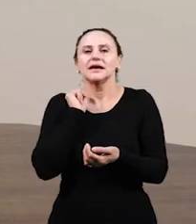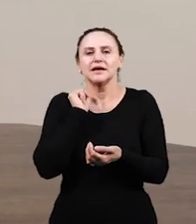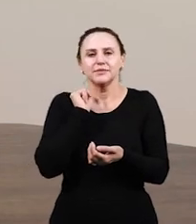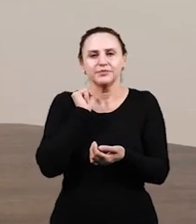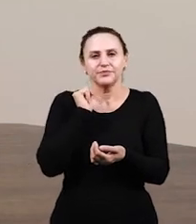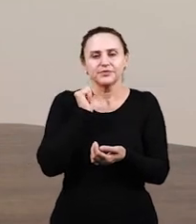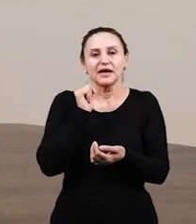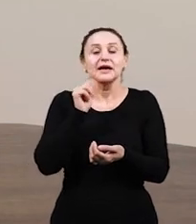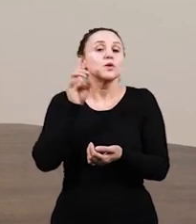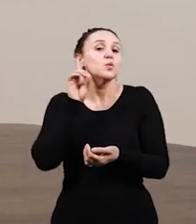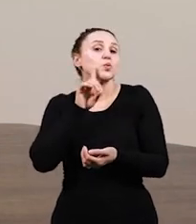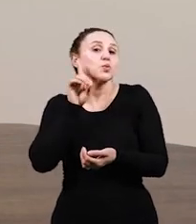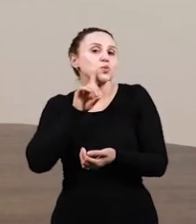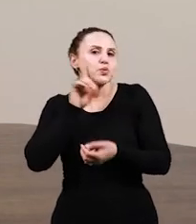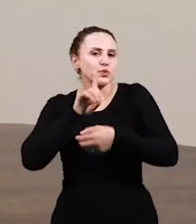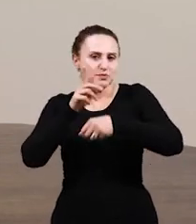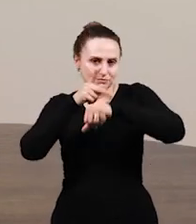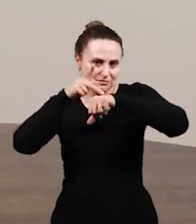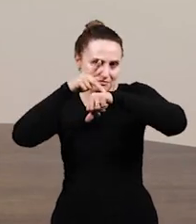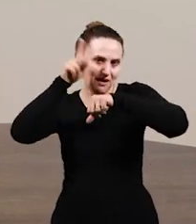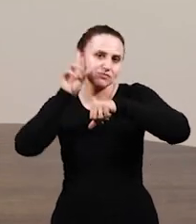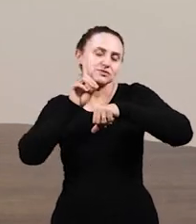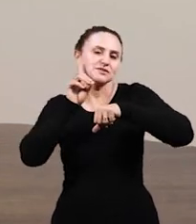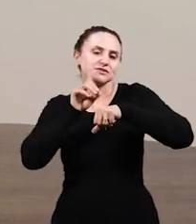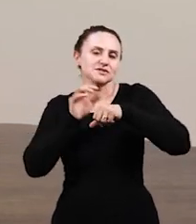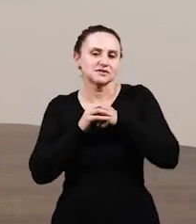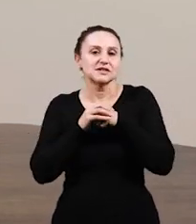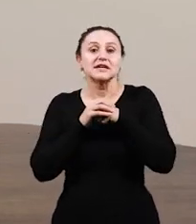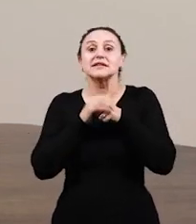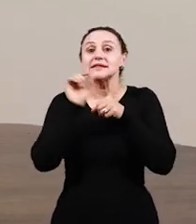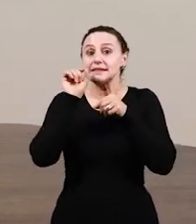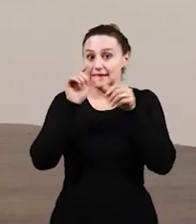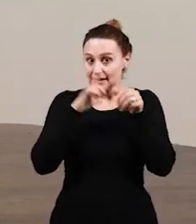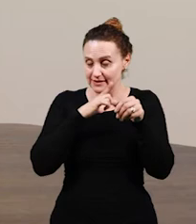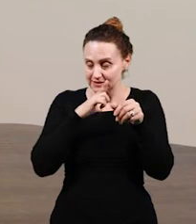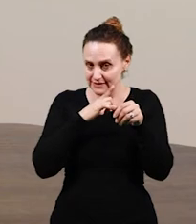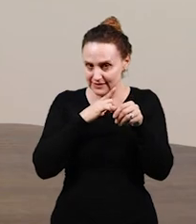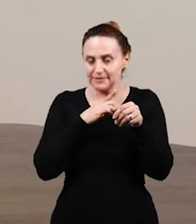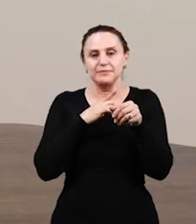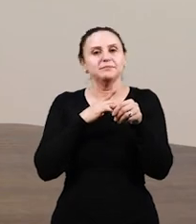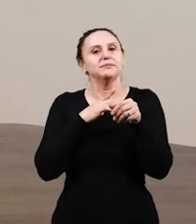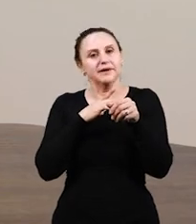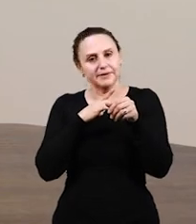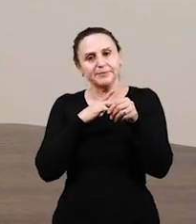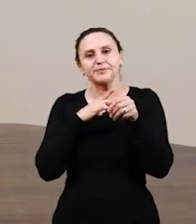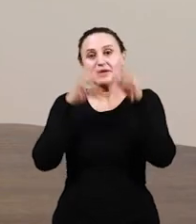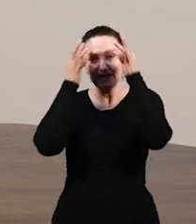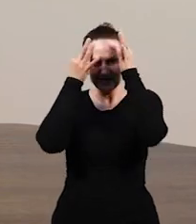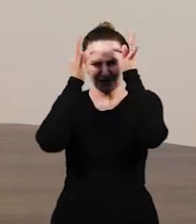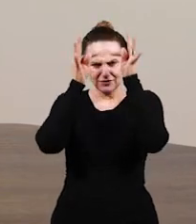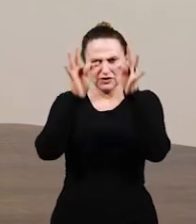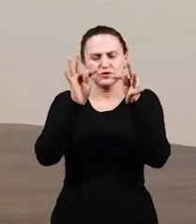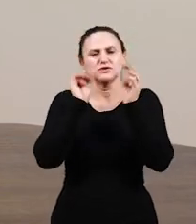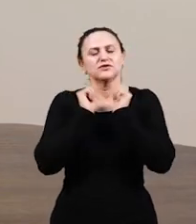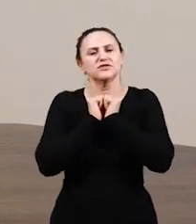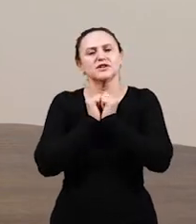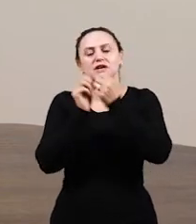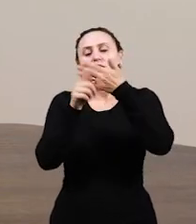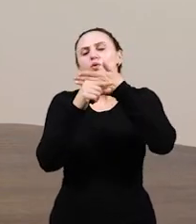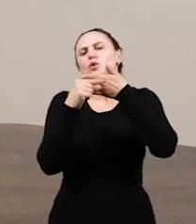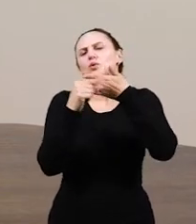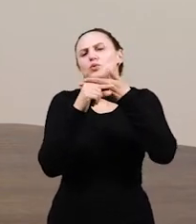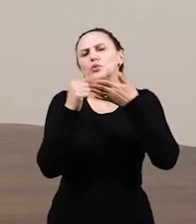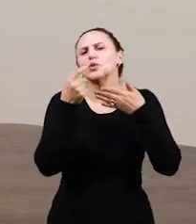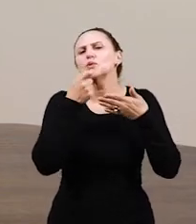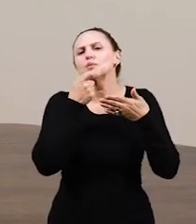de cá do Atlântico nos Estados Unidos o estruturalismo um Field ano é o Bruno filthy Leonardo